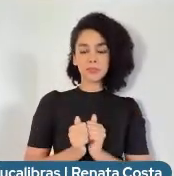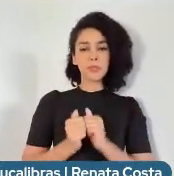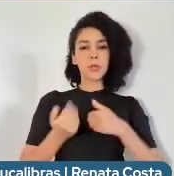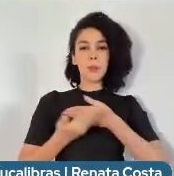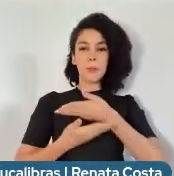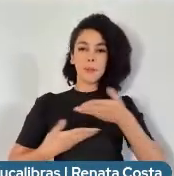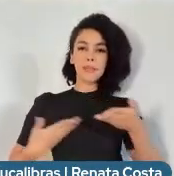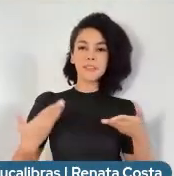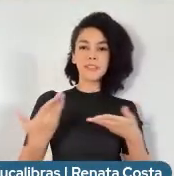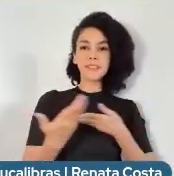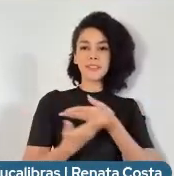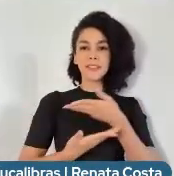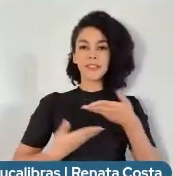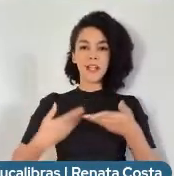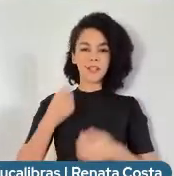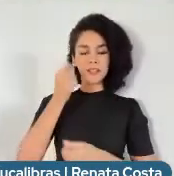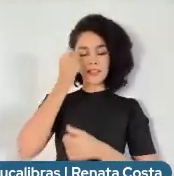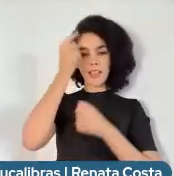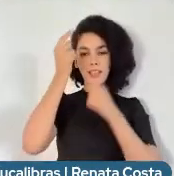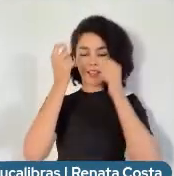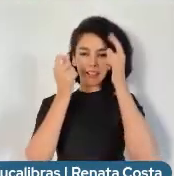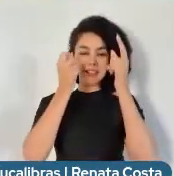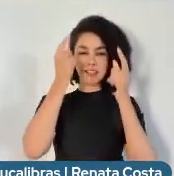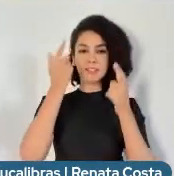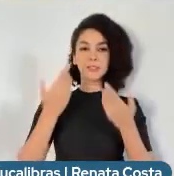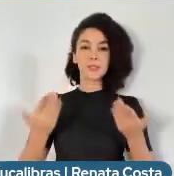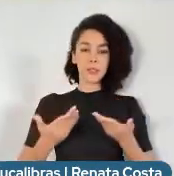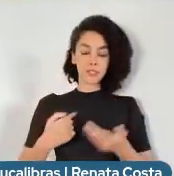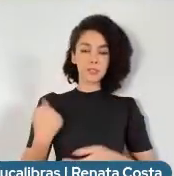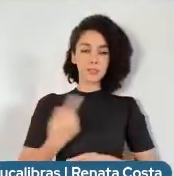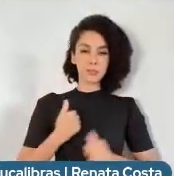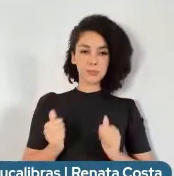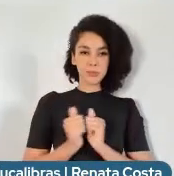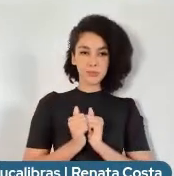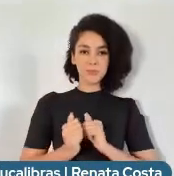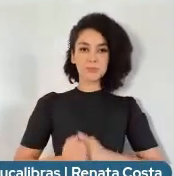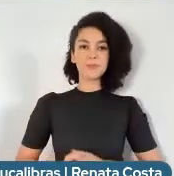ideias e sugestões aqui conosco. Muito obrigado.